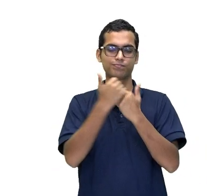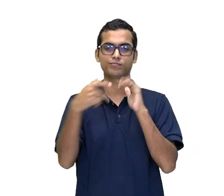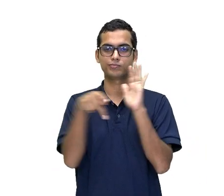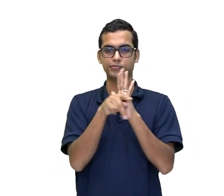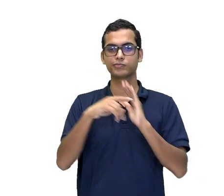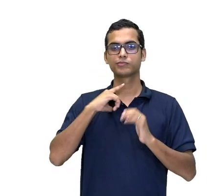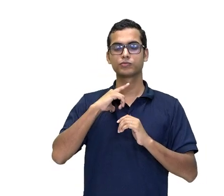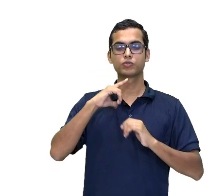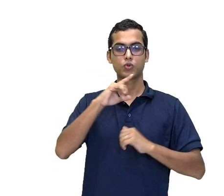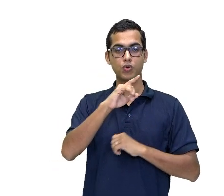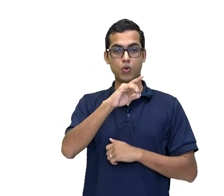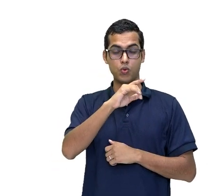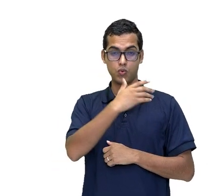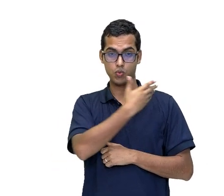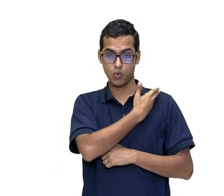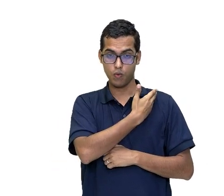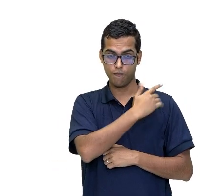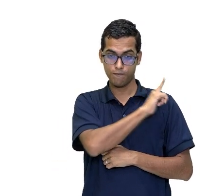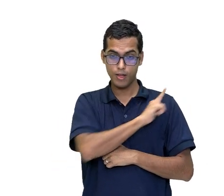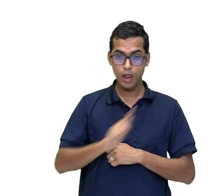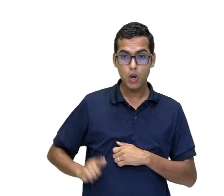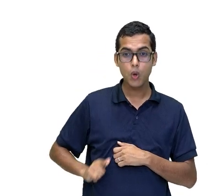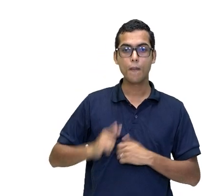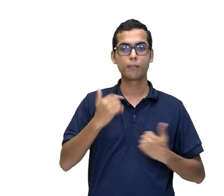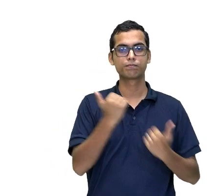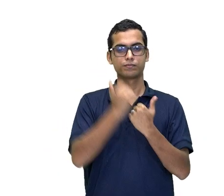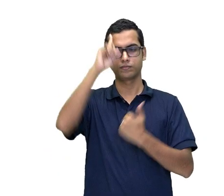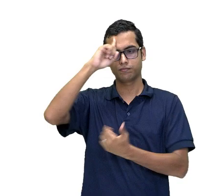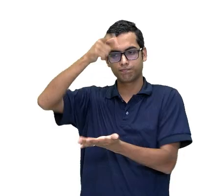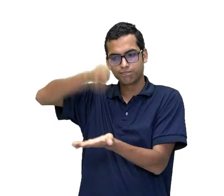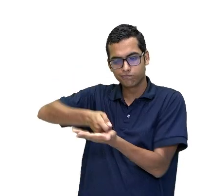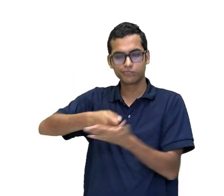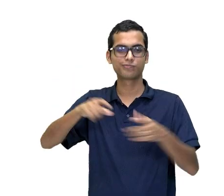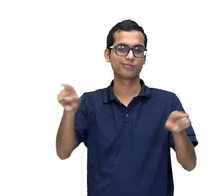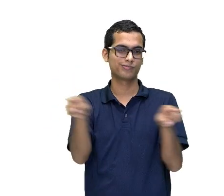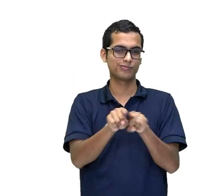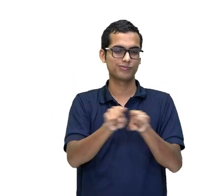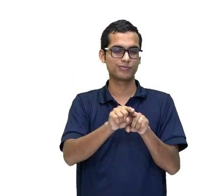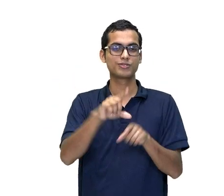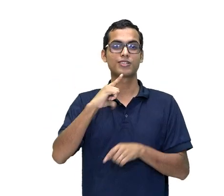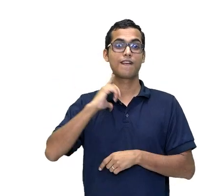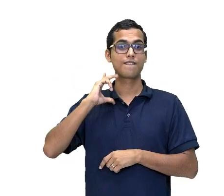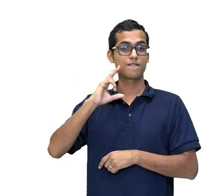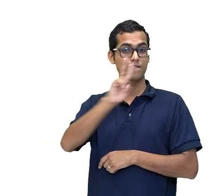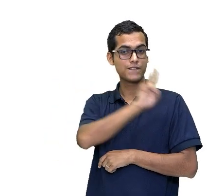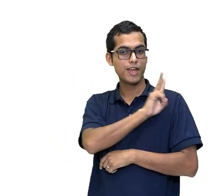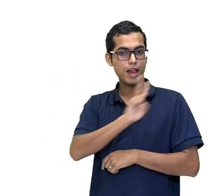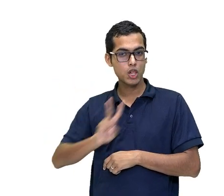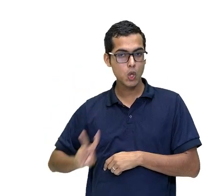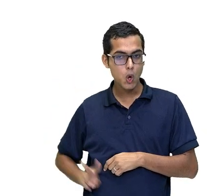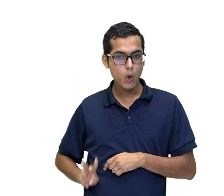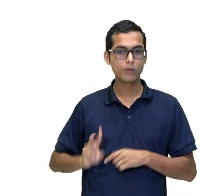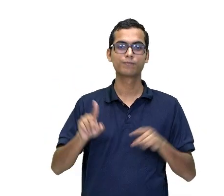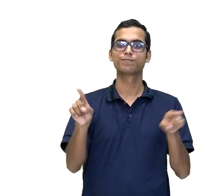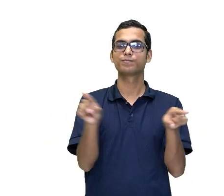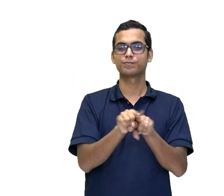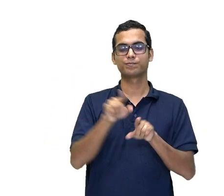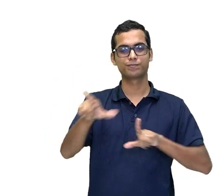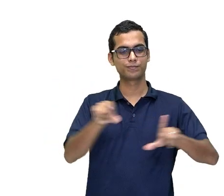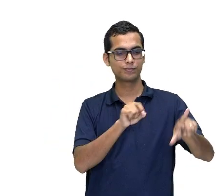decisão, além, basicamente, ali de prefeitos e vereadores que também eram escolhas do